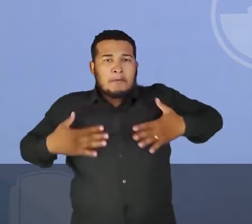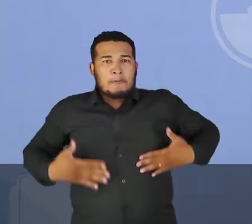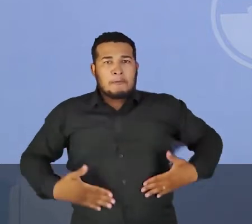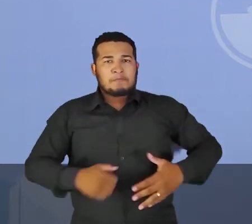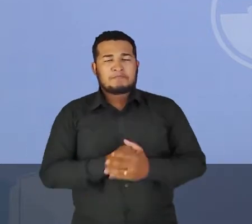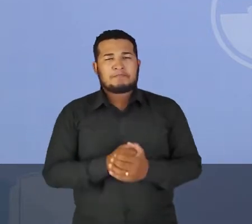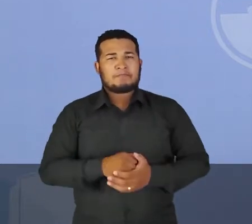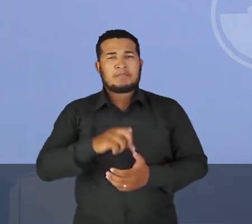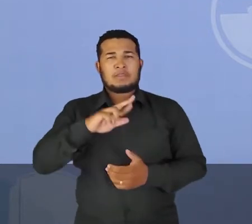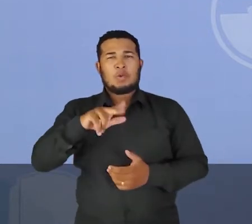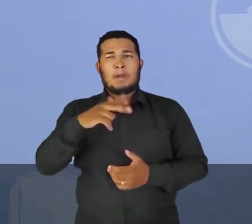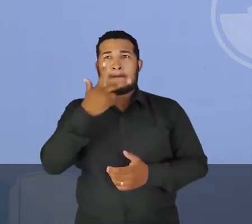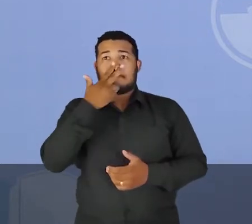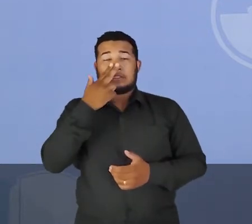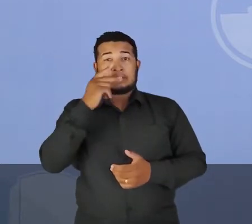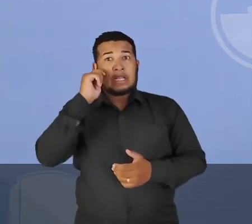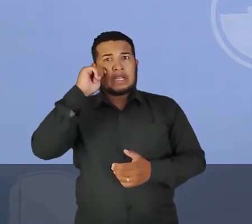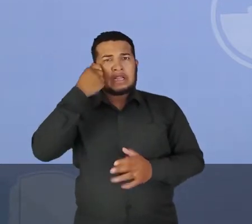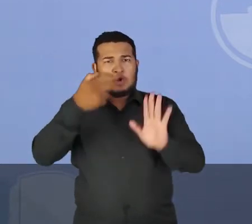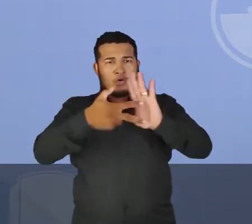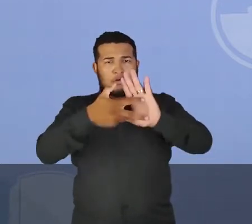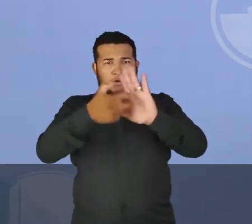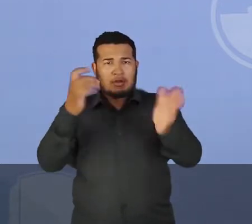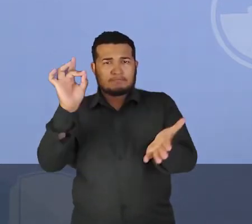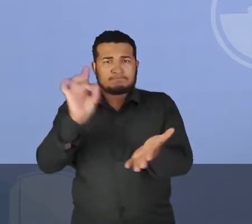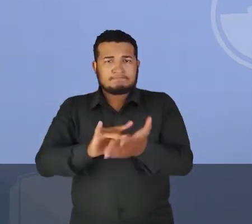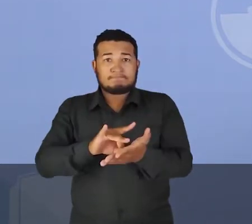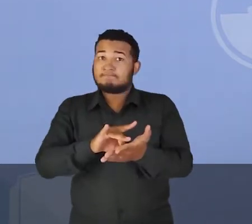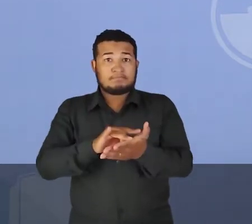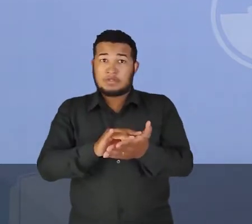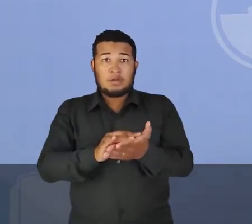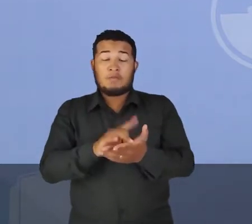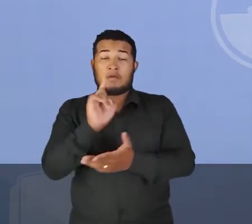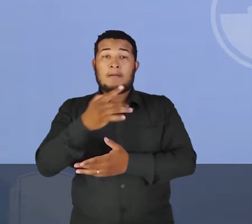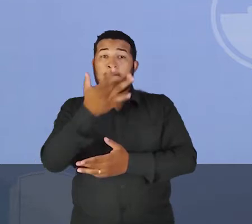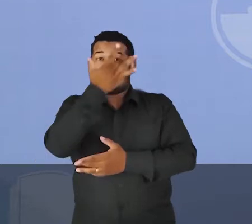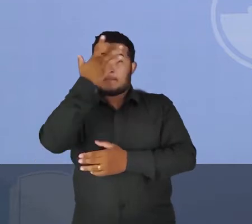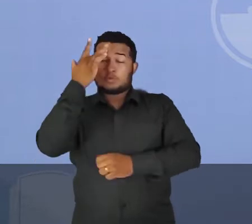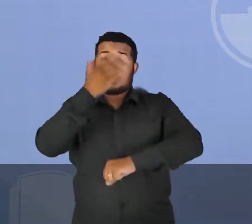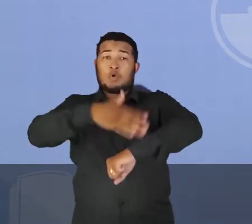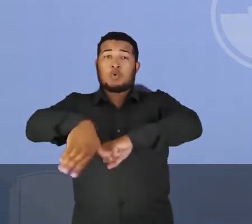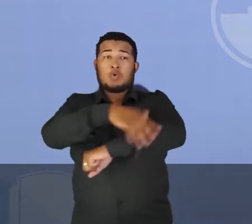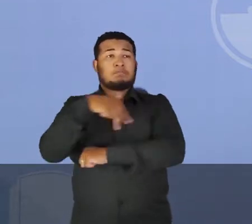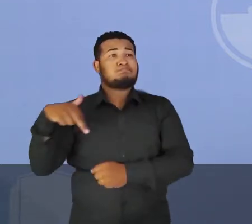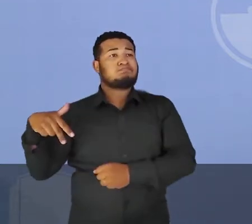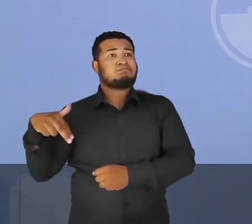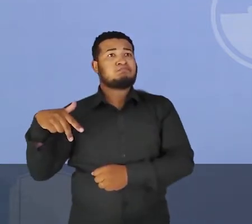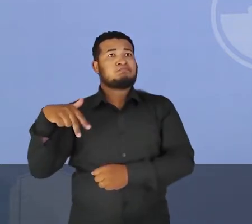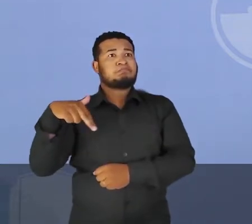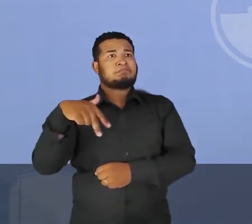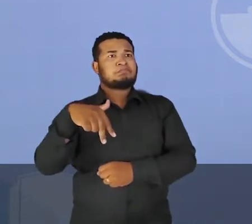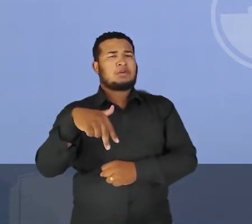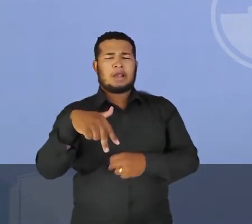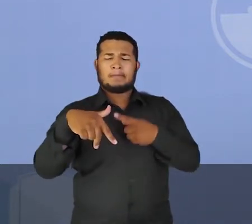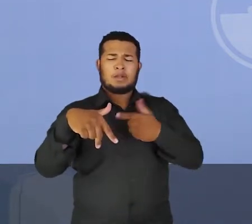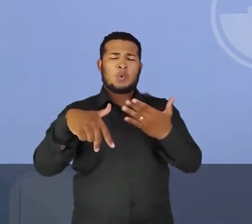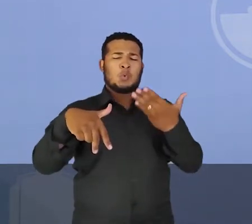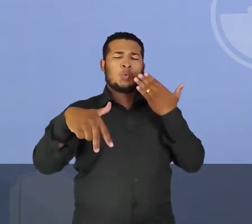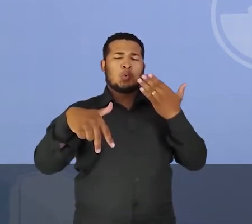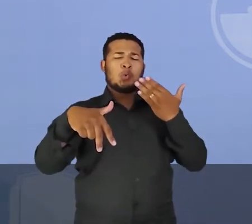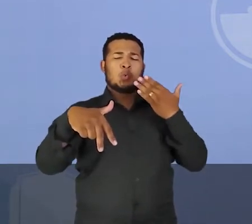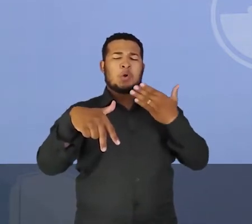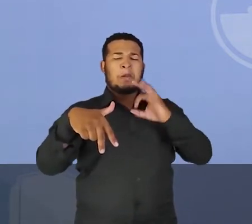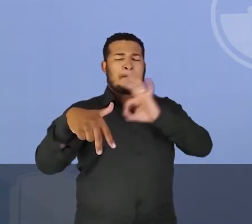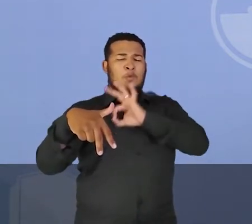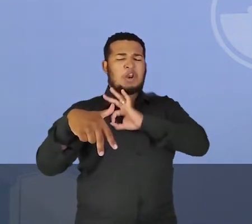negro que estava cometendo um crime, não. Eu estou falando da pessoa estar passando na rua e ser considerado suspeito.